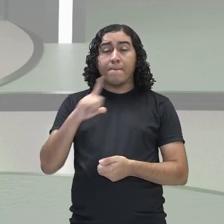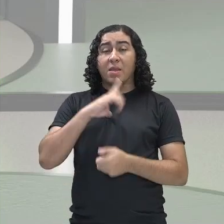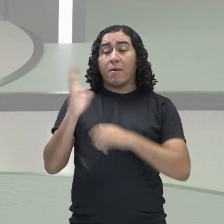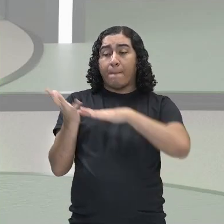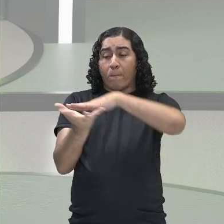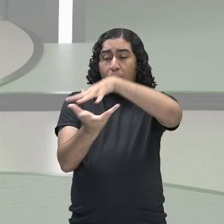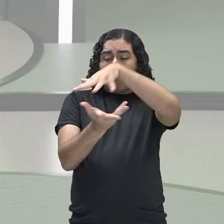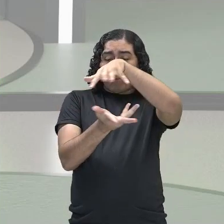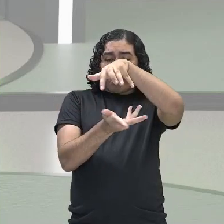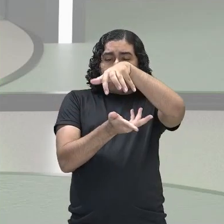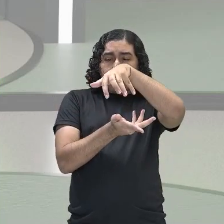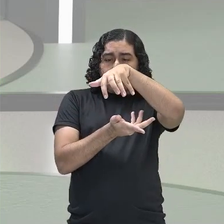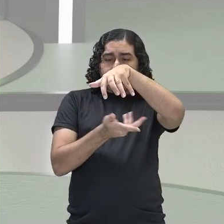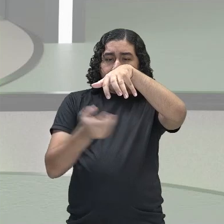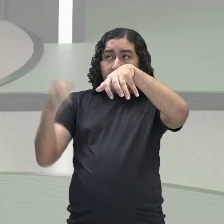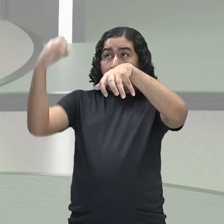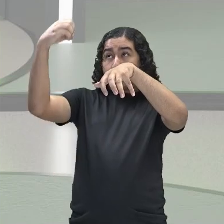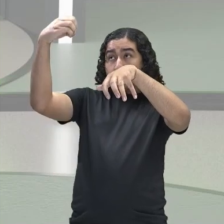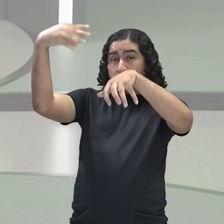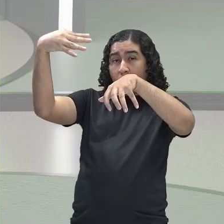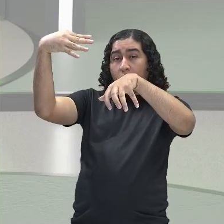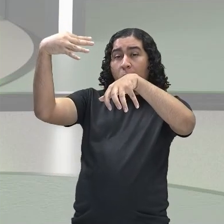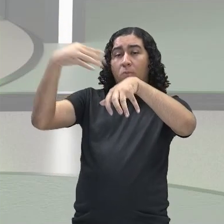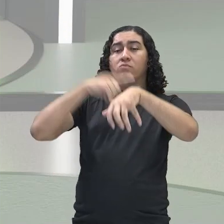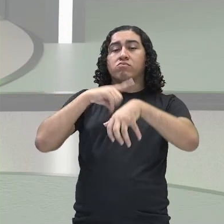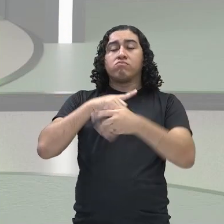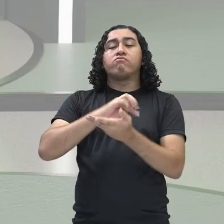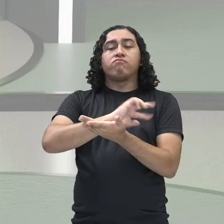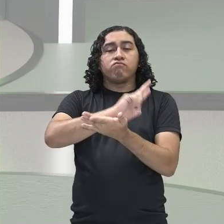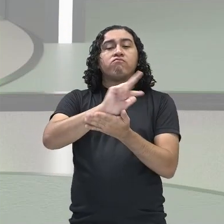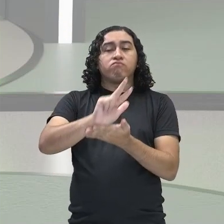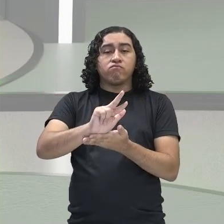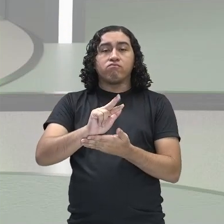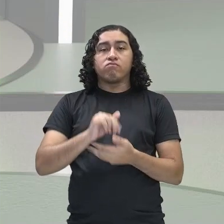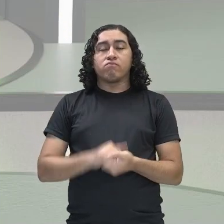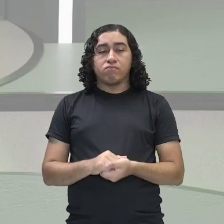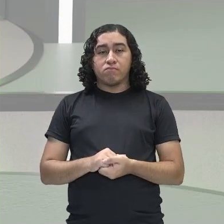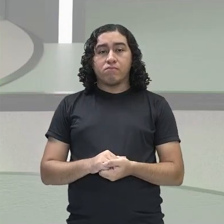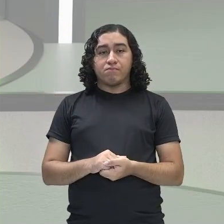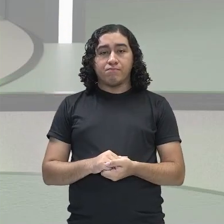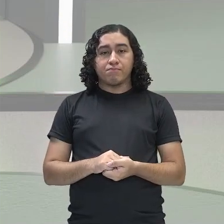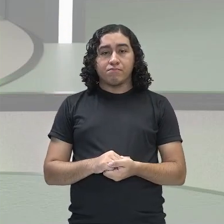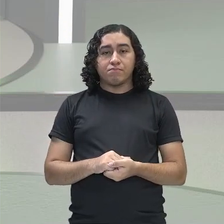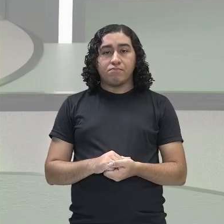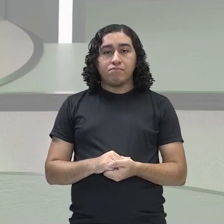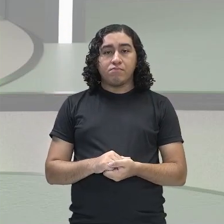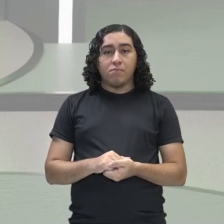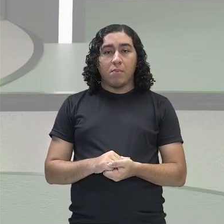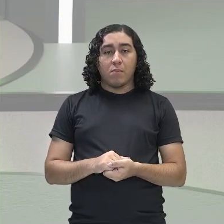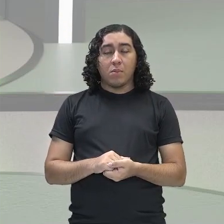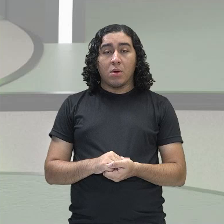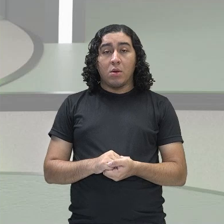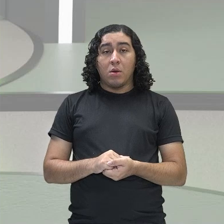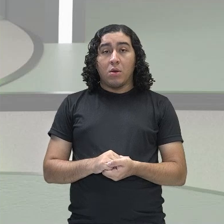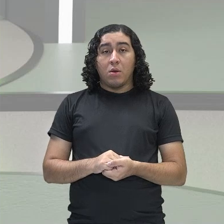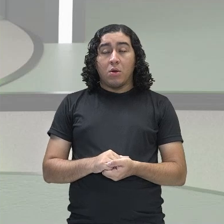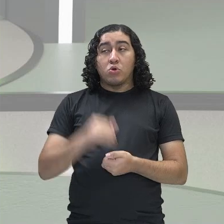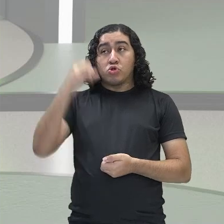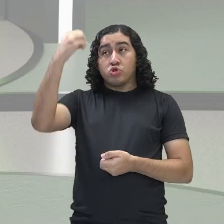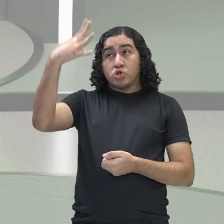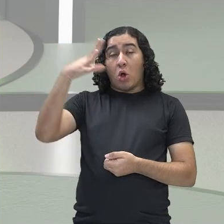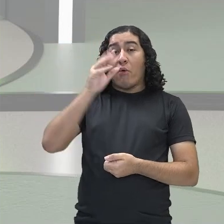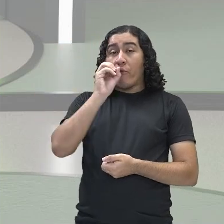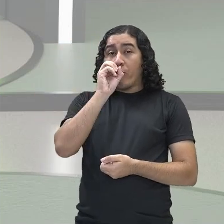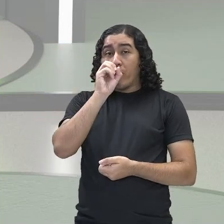grande incidência solar, né? Existe muita incidência solar nessa linha do Equador. Então, por ser um clima equatorial, por estar